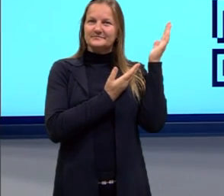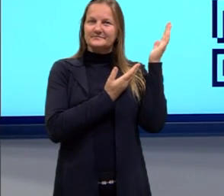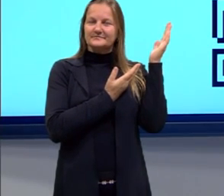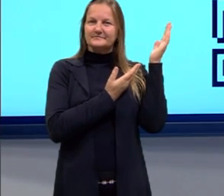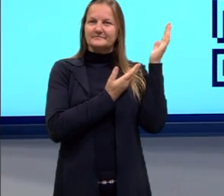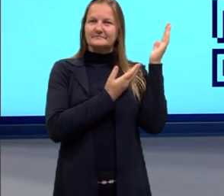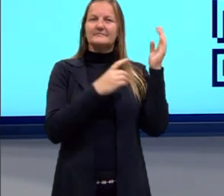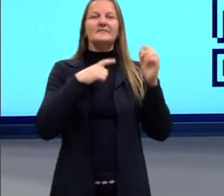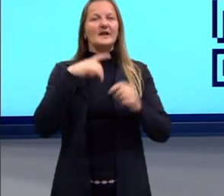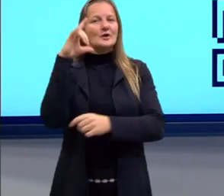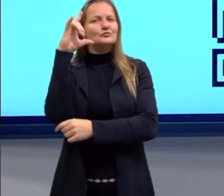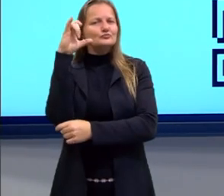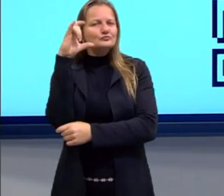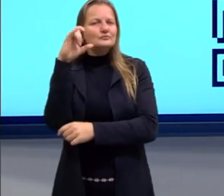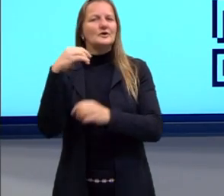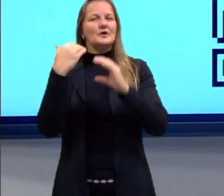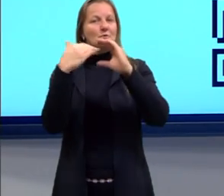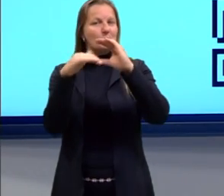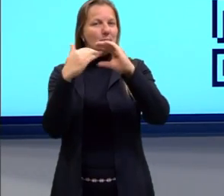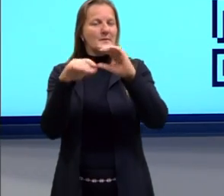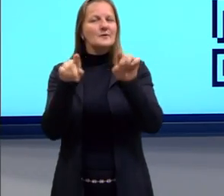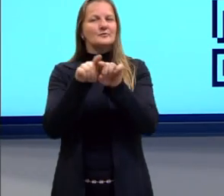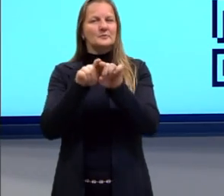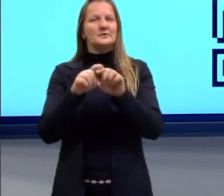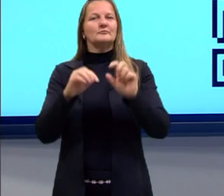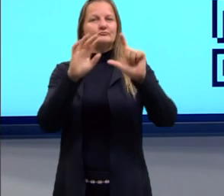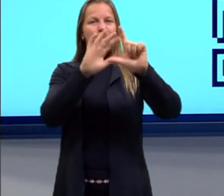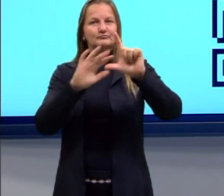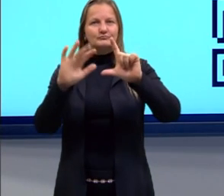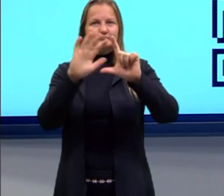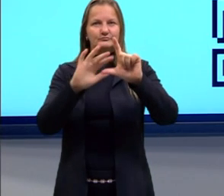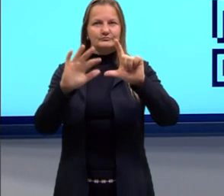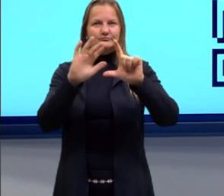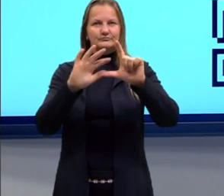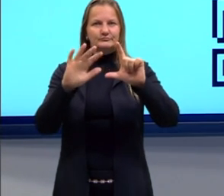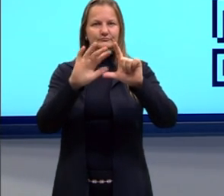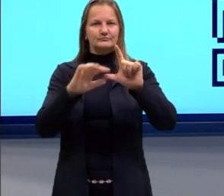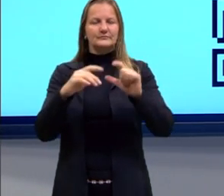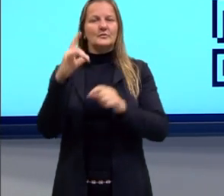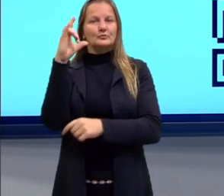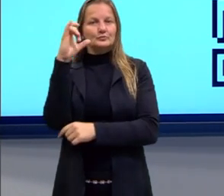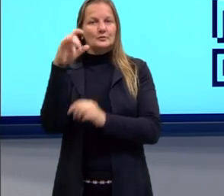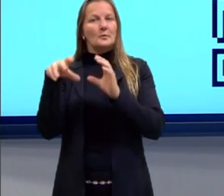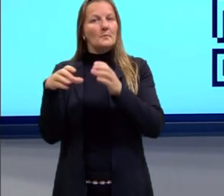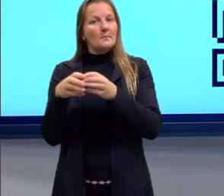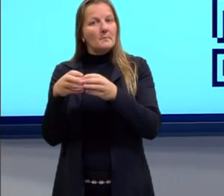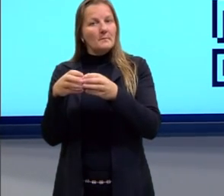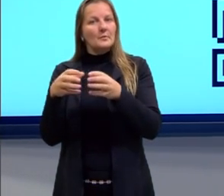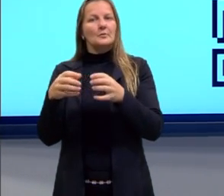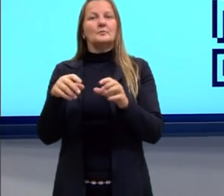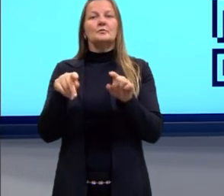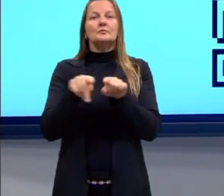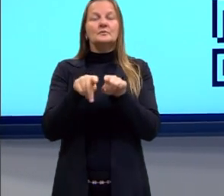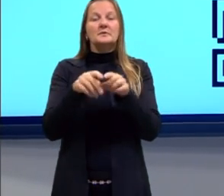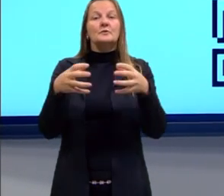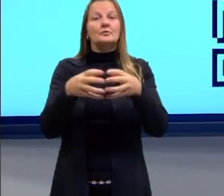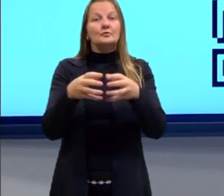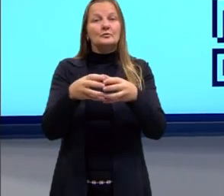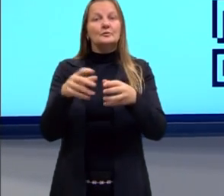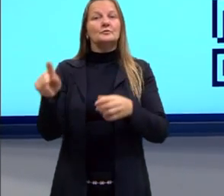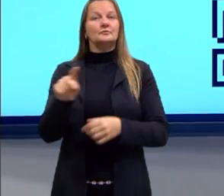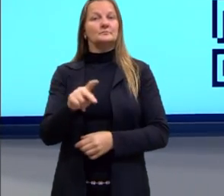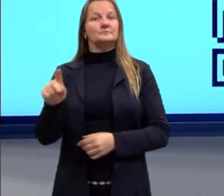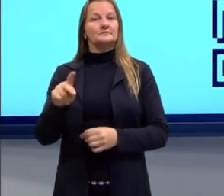o Instagram o e-mail Se quiserem entrar em contato tem o meu Instagram e também o insta dos